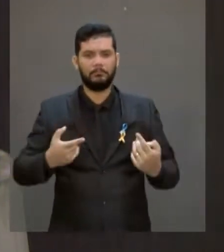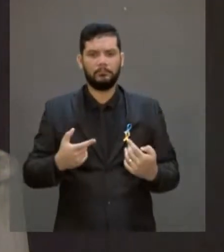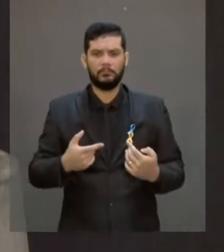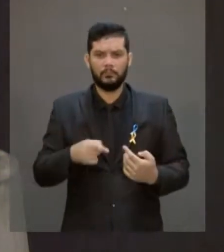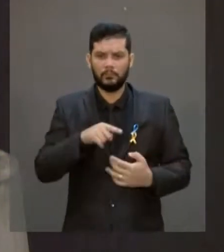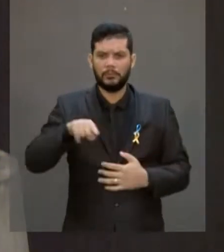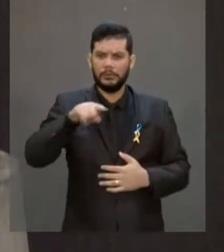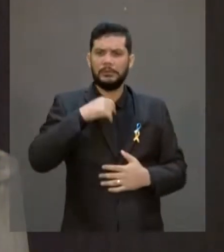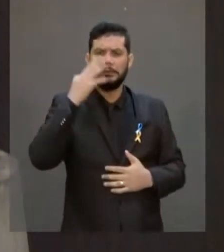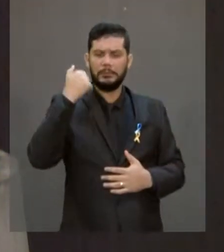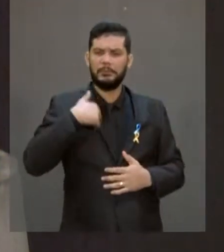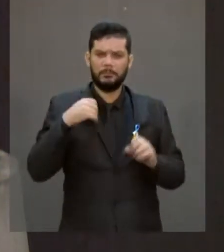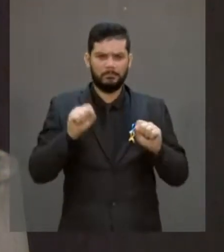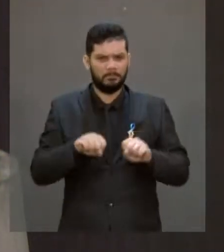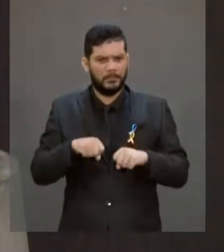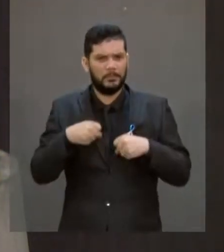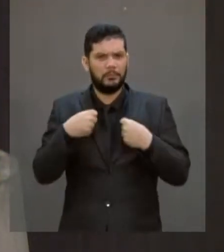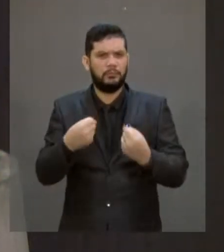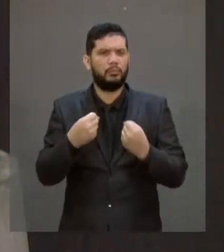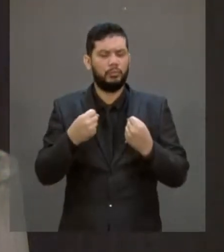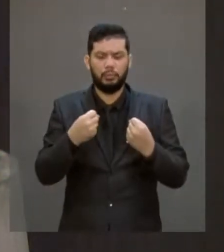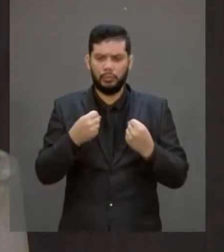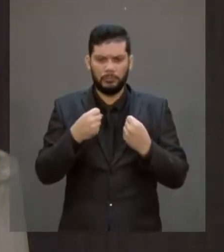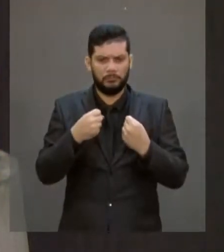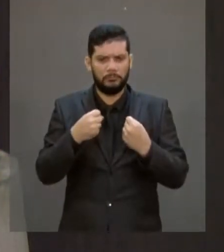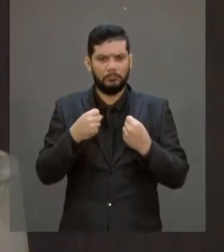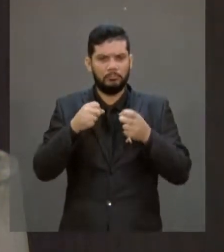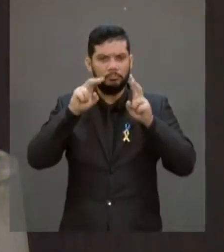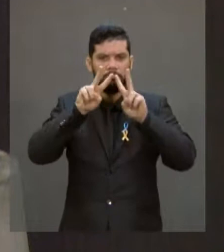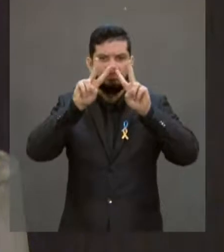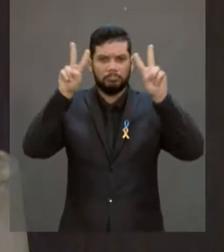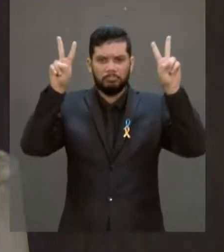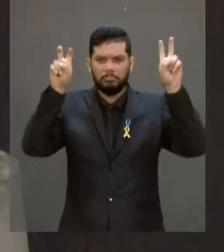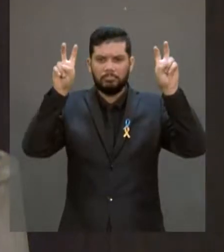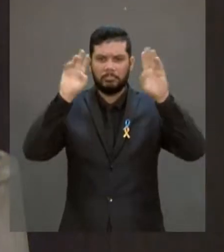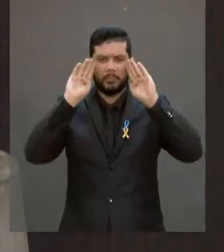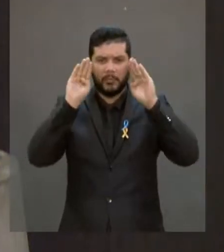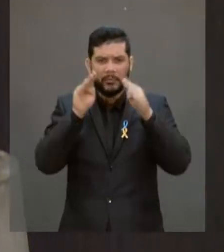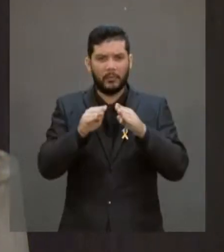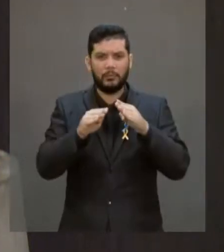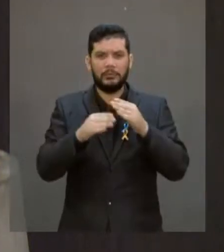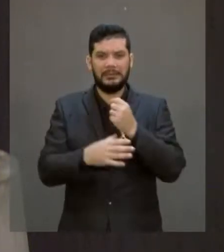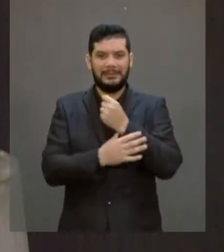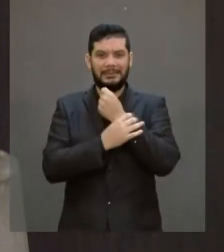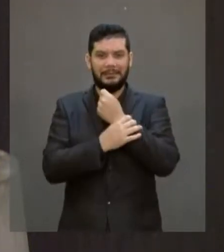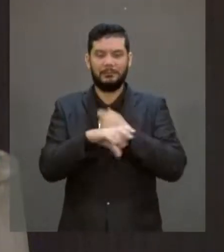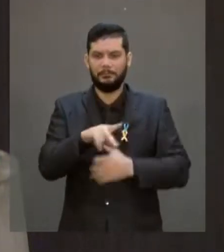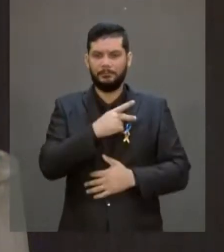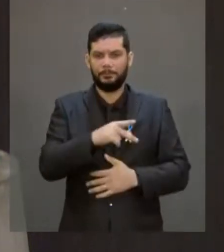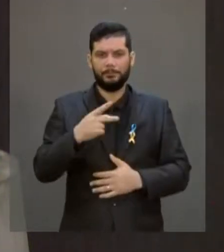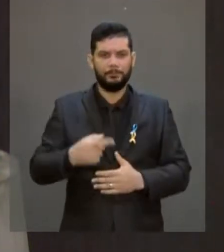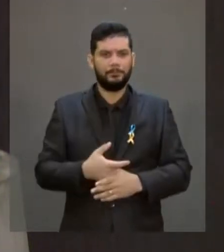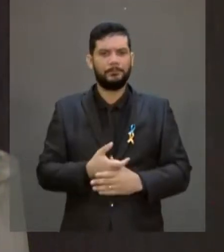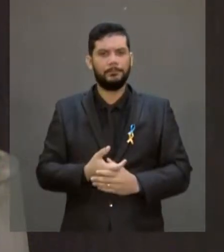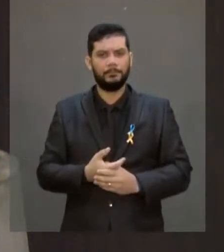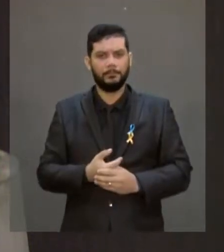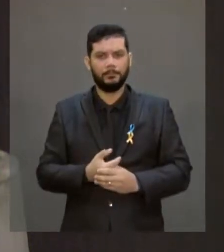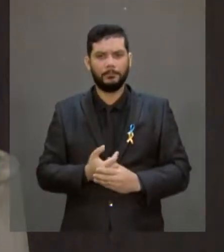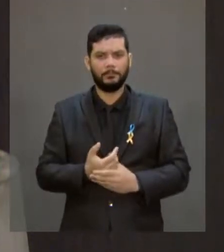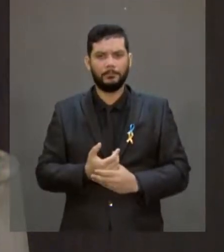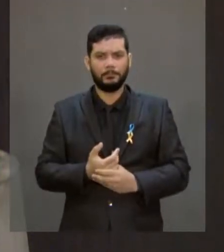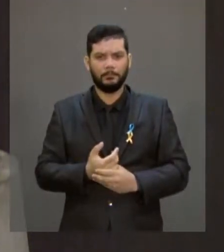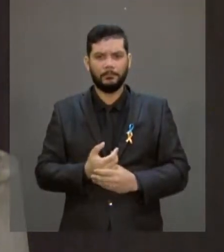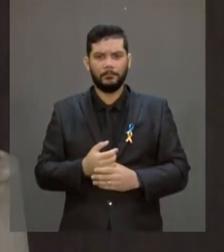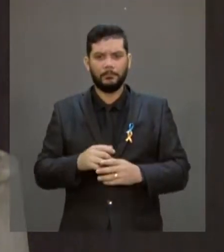energia dedicada aos temas de segurança pública. Quem acompanha o nosso mandato e a nossa gestão na Comissão de